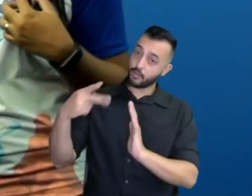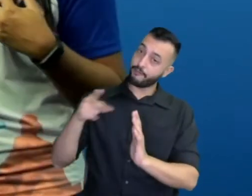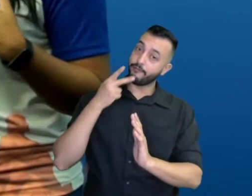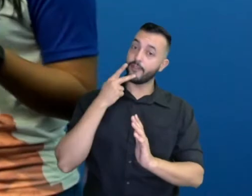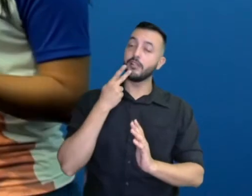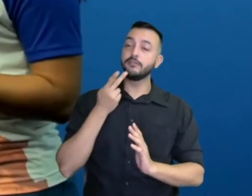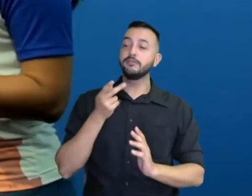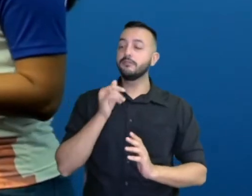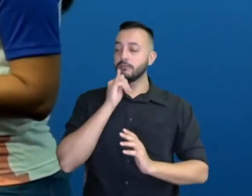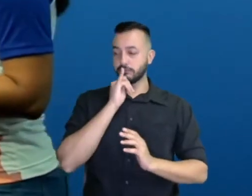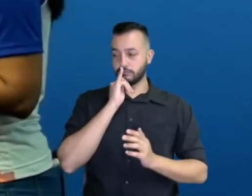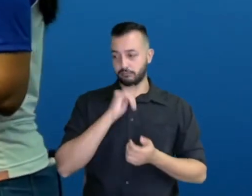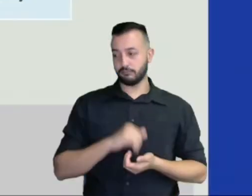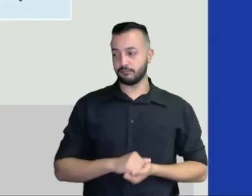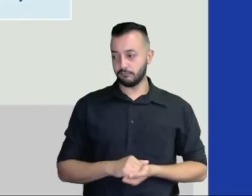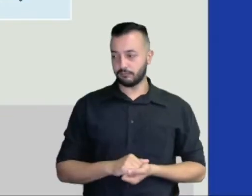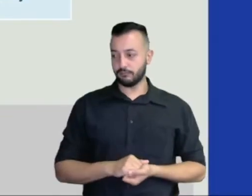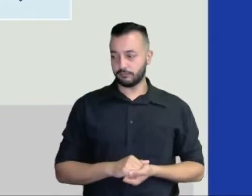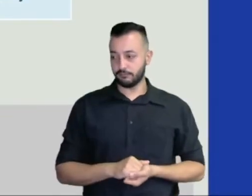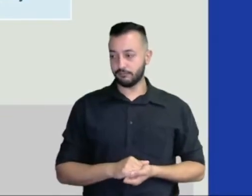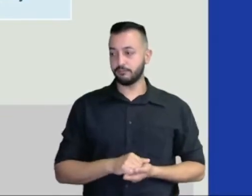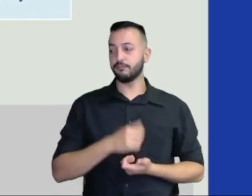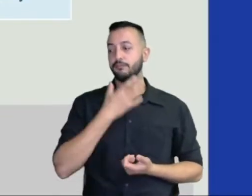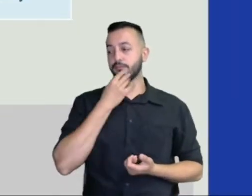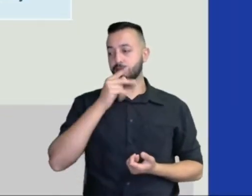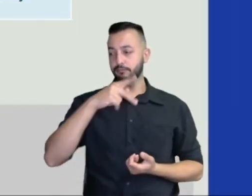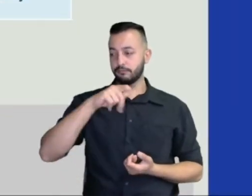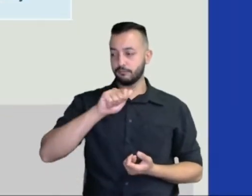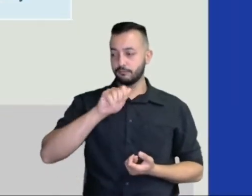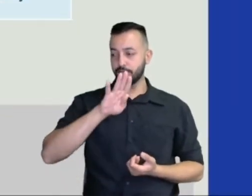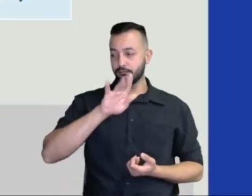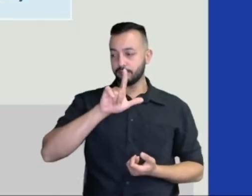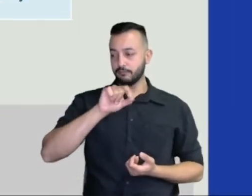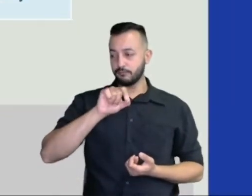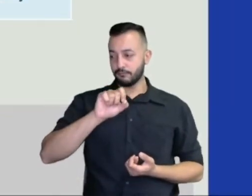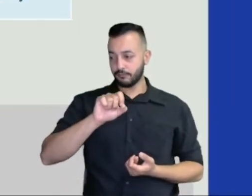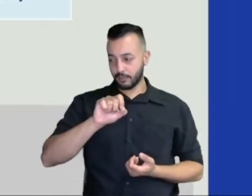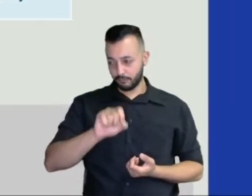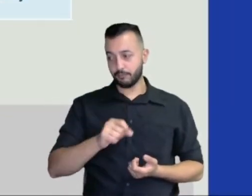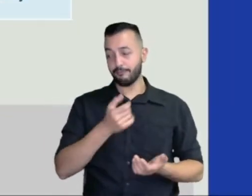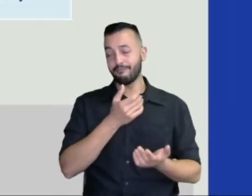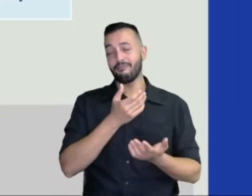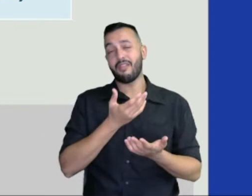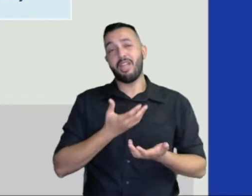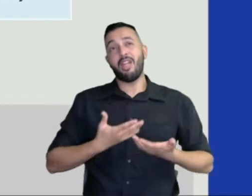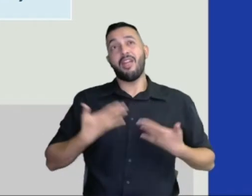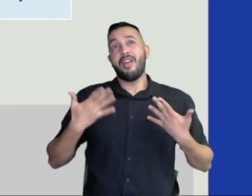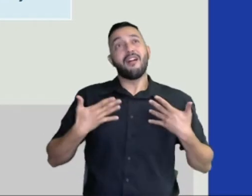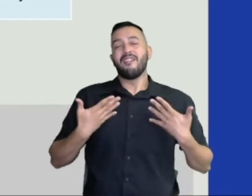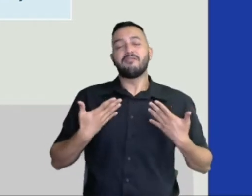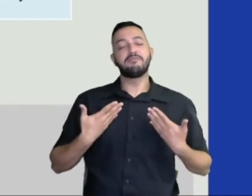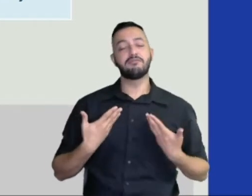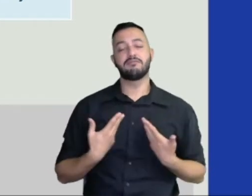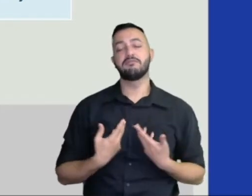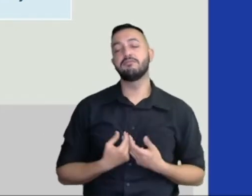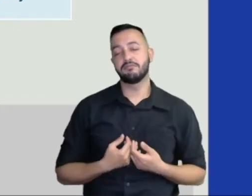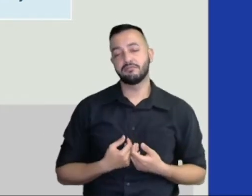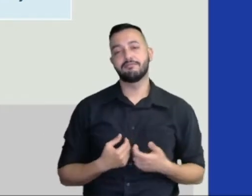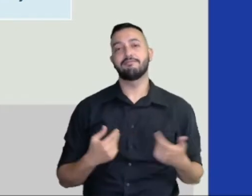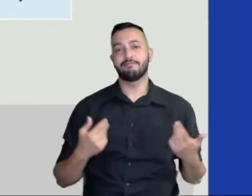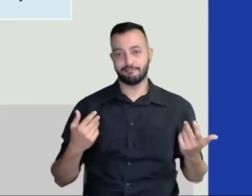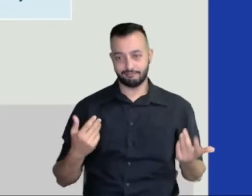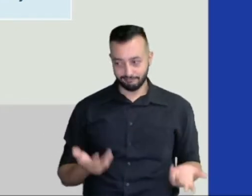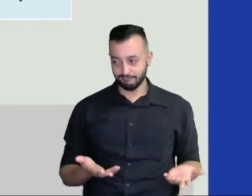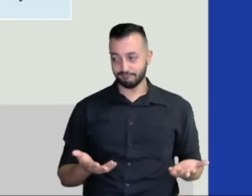fala. Vamos ver um exemplo. Pablo perdió el ánimo. Pablo perdeu seu